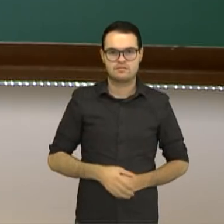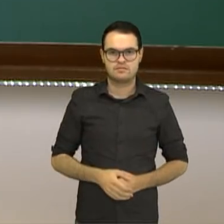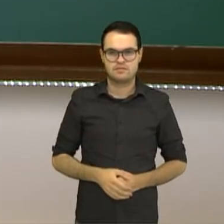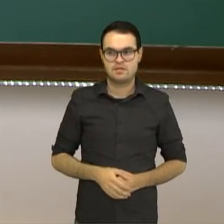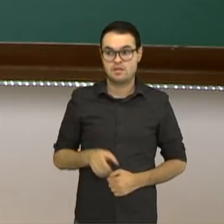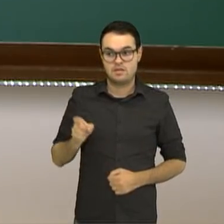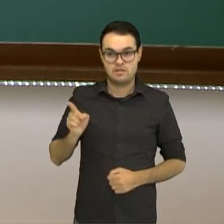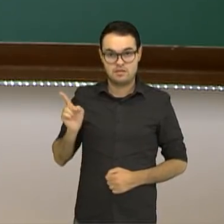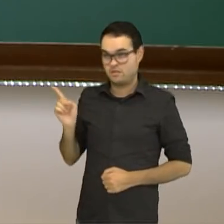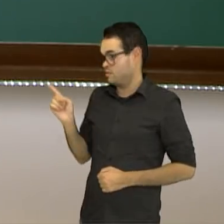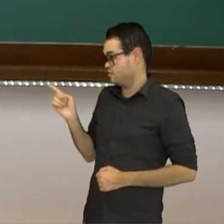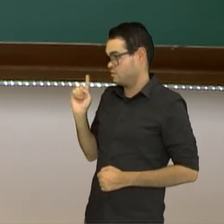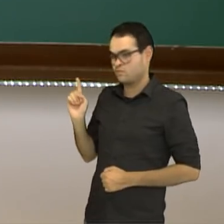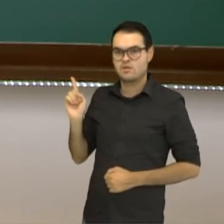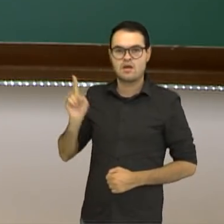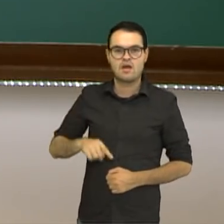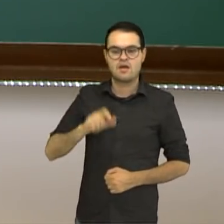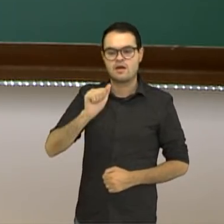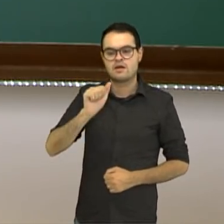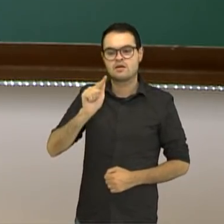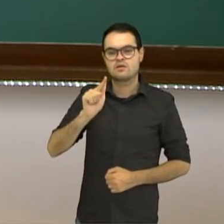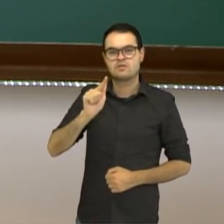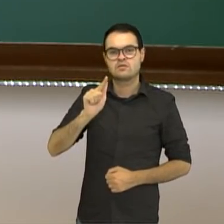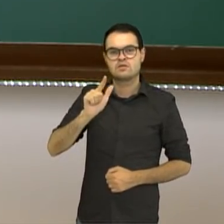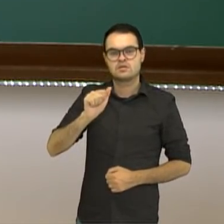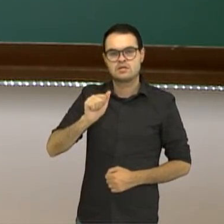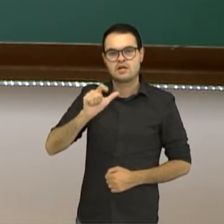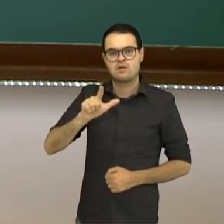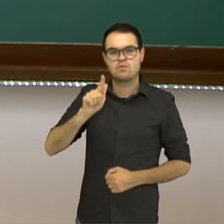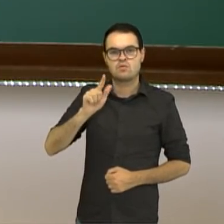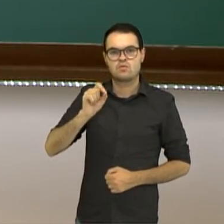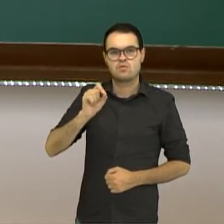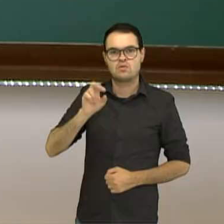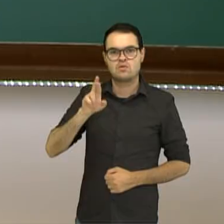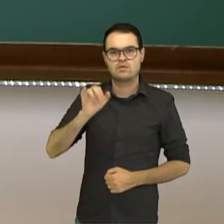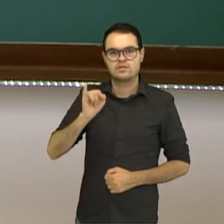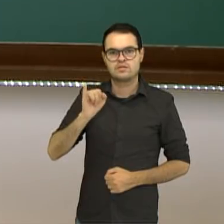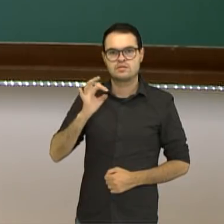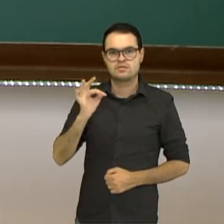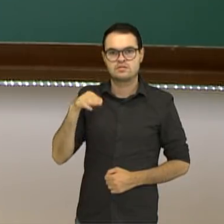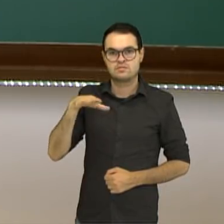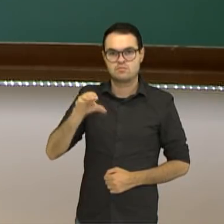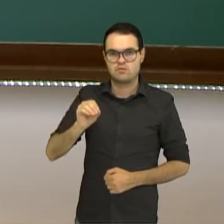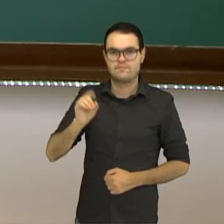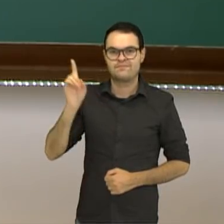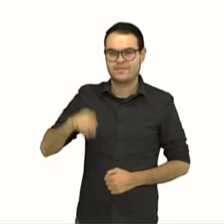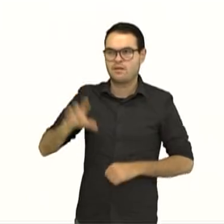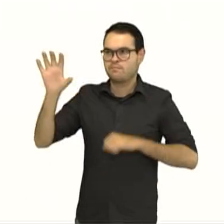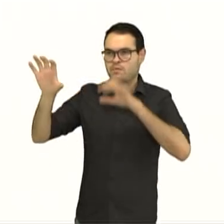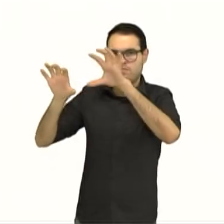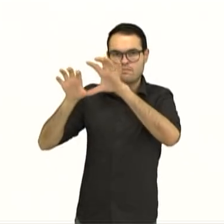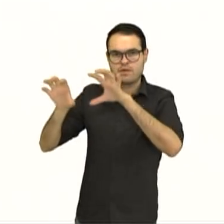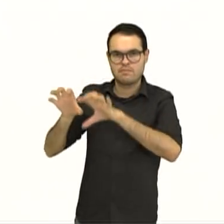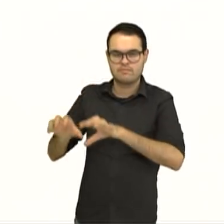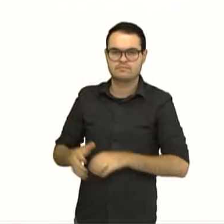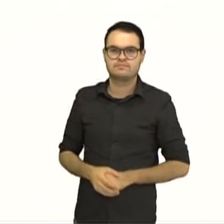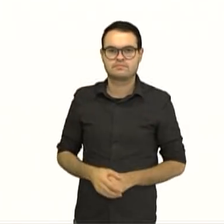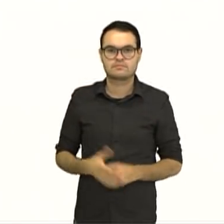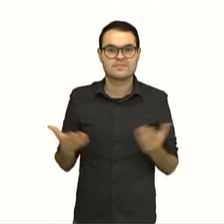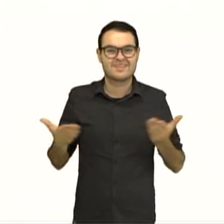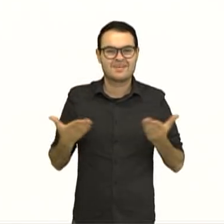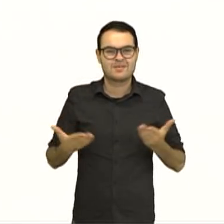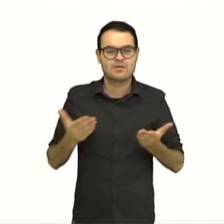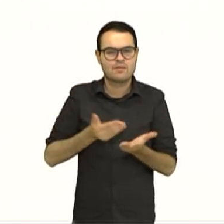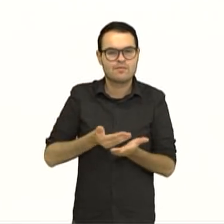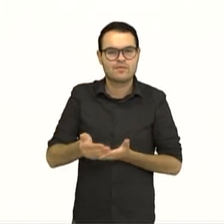algoritmo montado. Certo? É a nossa conta armada. Observe esse daqui, ó. O que a gente tem? Eu vou começar e prestem bastante atenção porque a